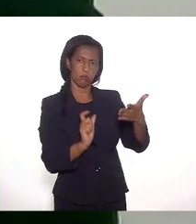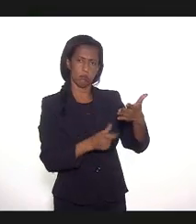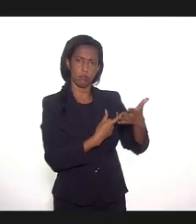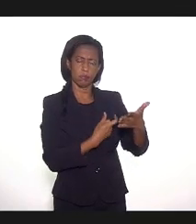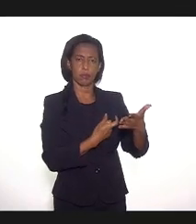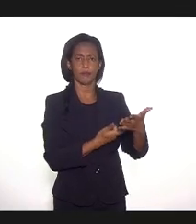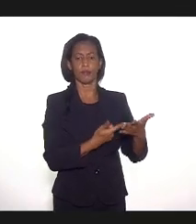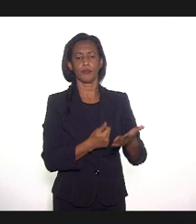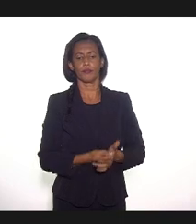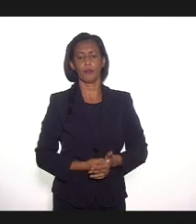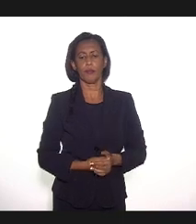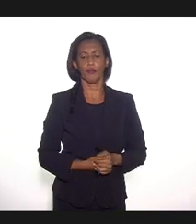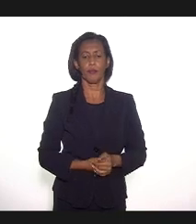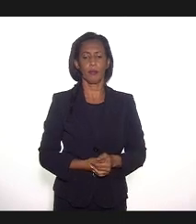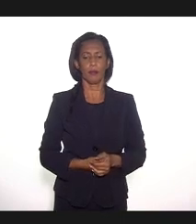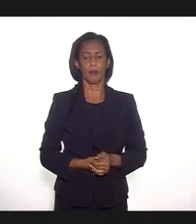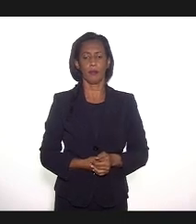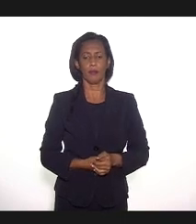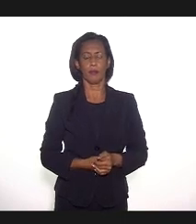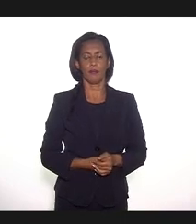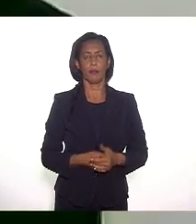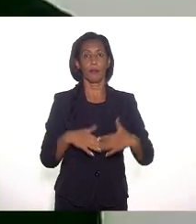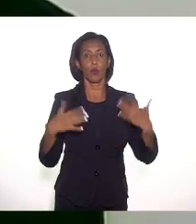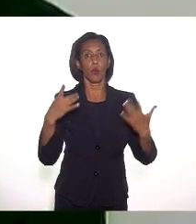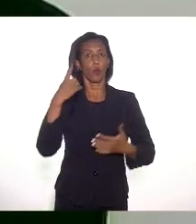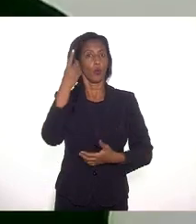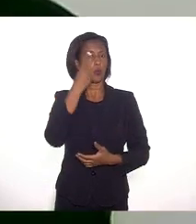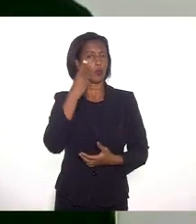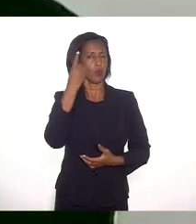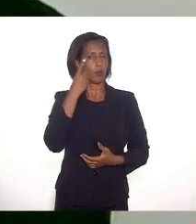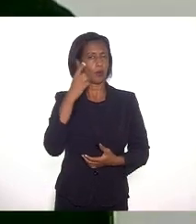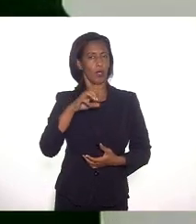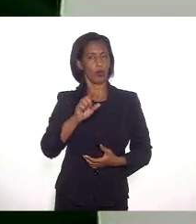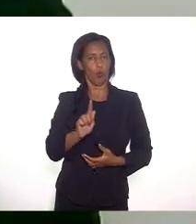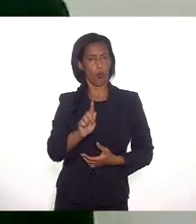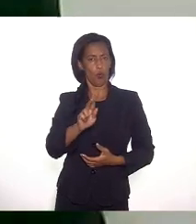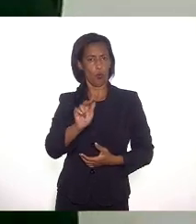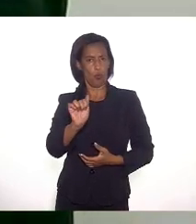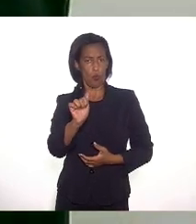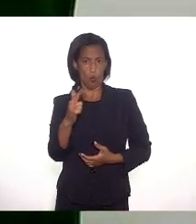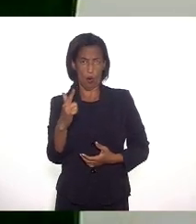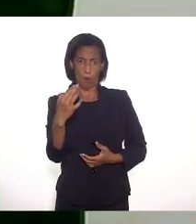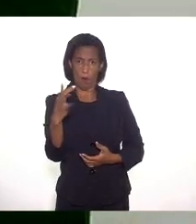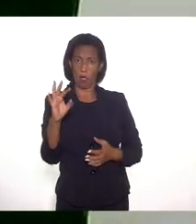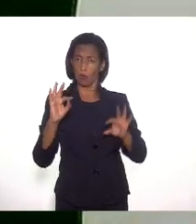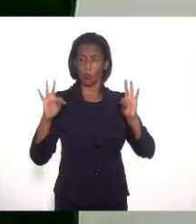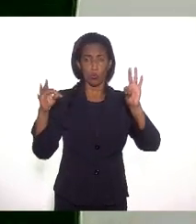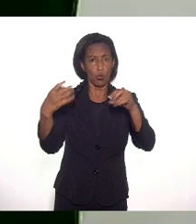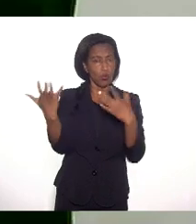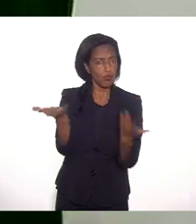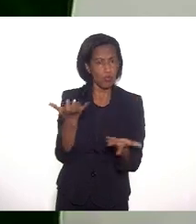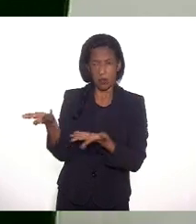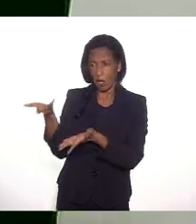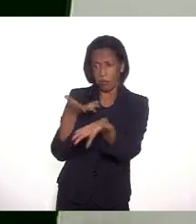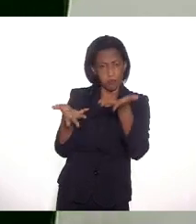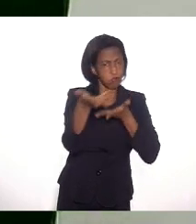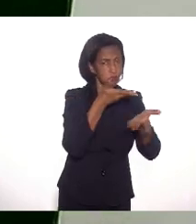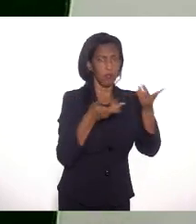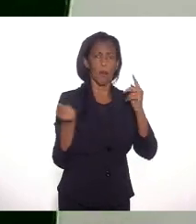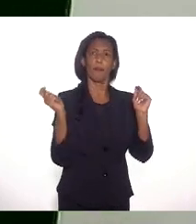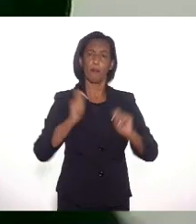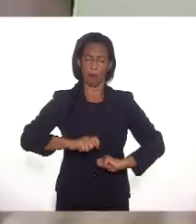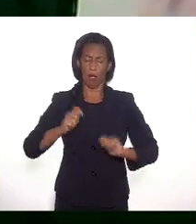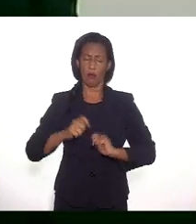Propondo a coautoria do deputado Márcio Alberto e de todos os outros, inclusive de quem mais quiser fazer parte como